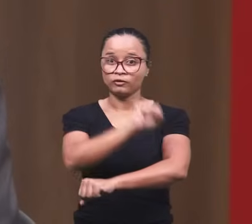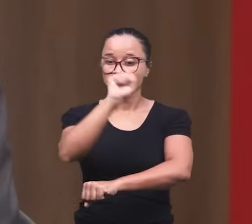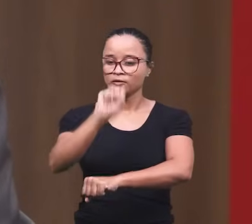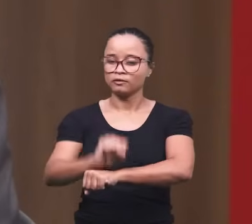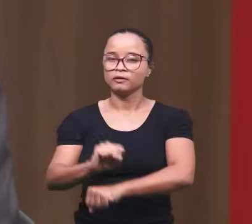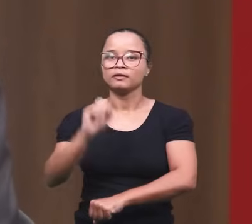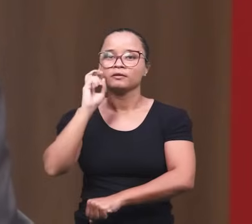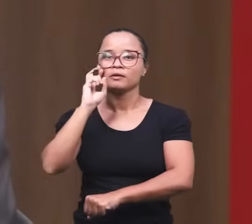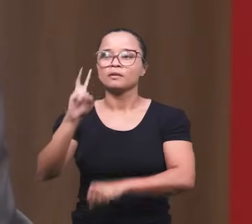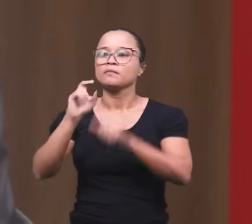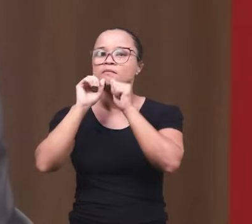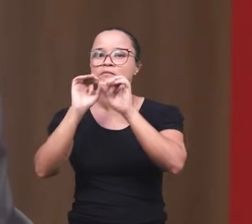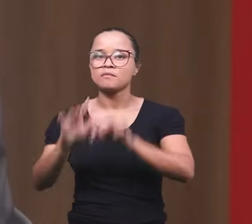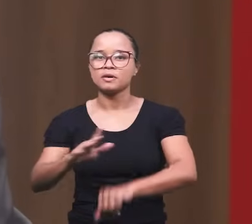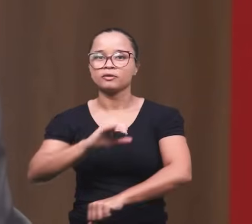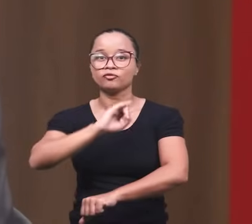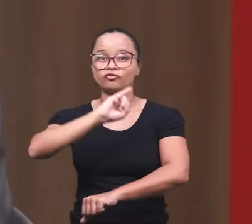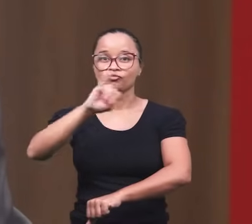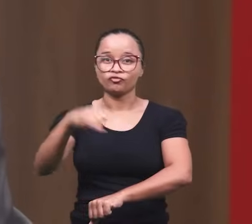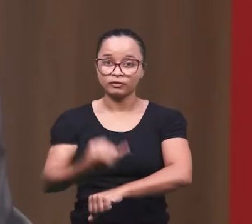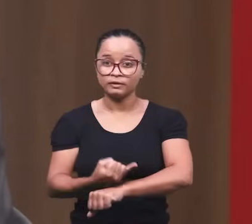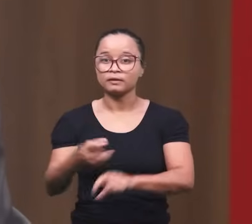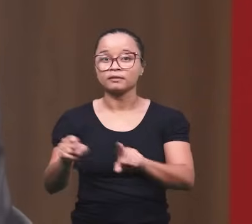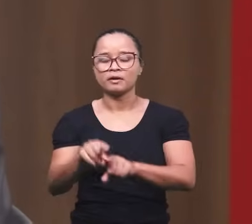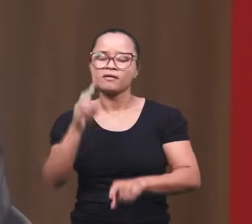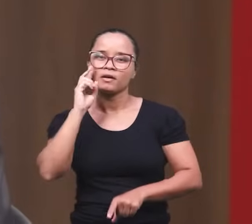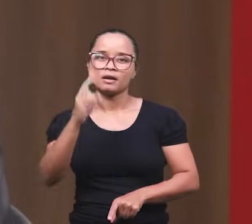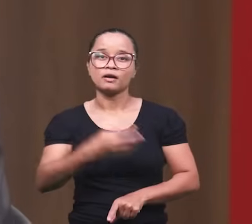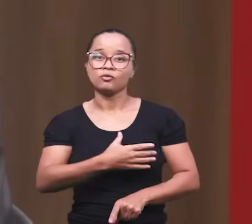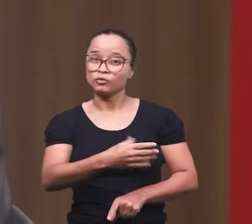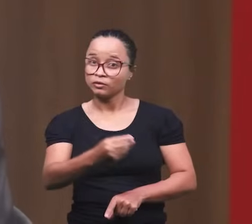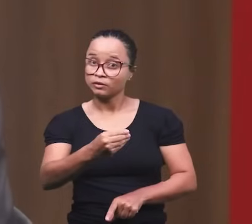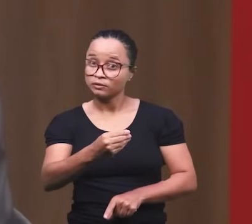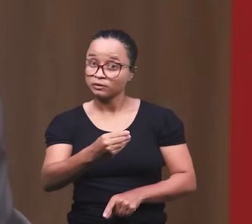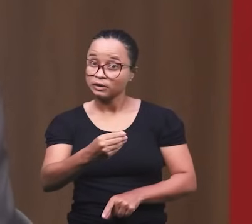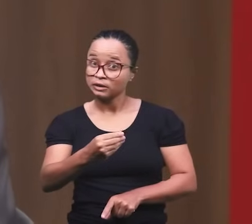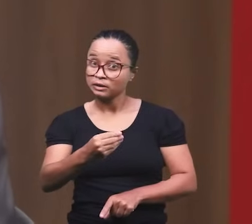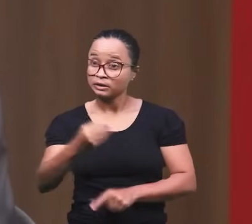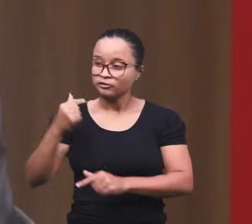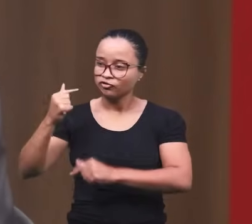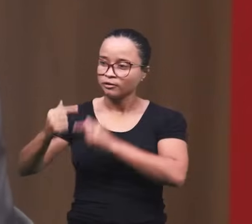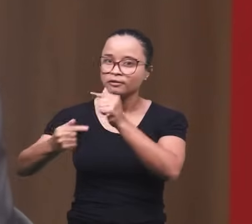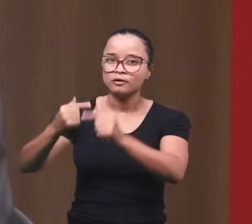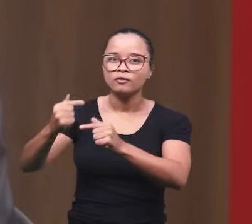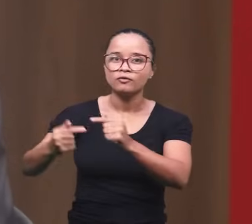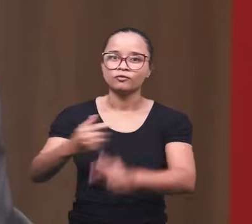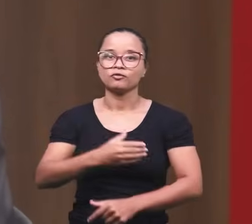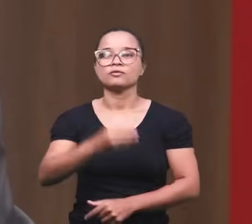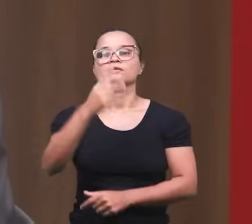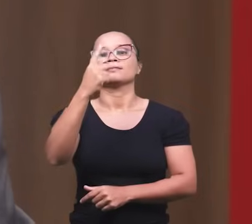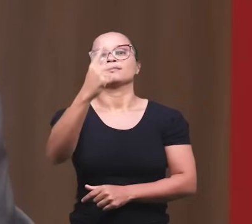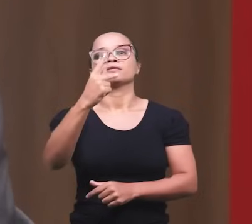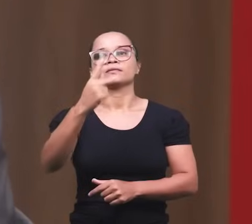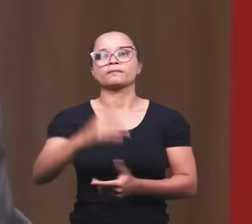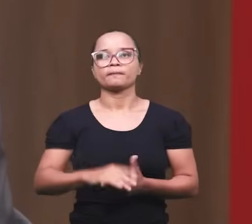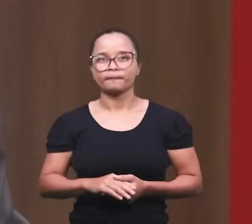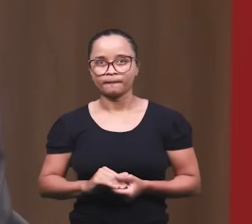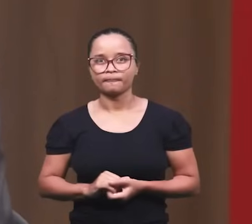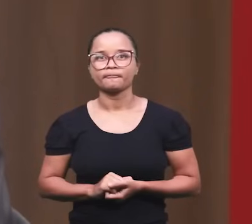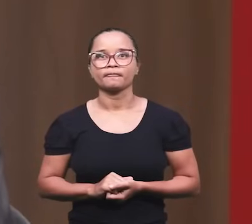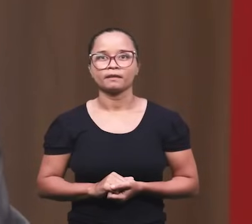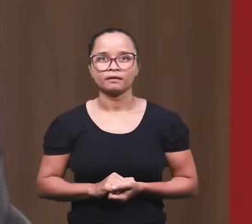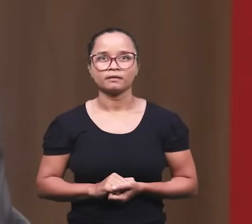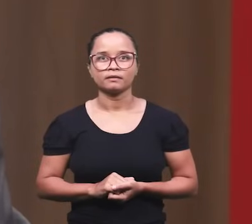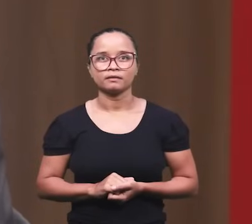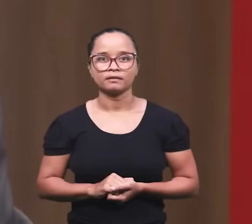desde Sião e tu verás os bens de Jerusalém todos os dias da sua vida e verá os filhos de teus filhos e